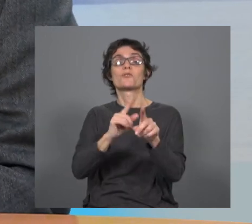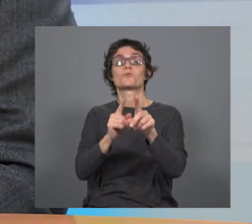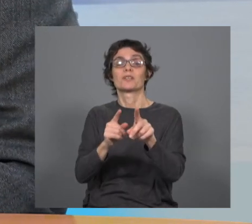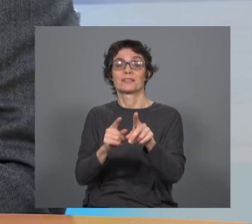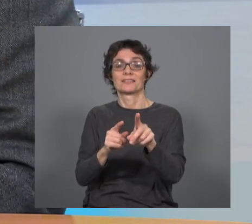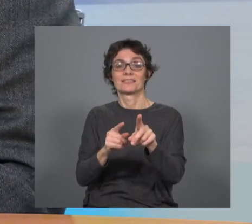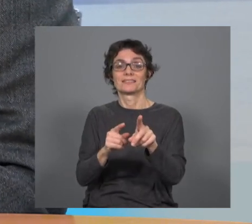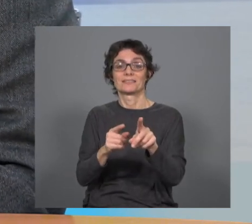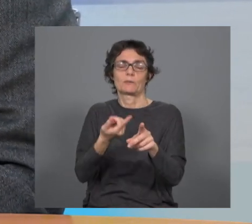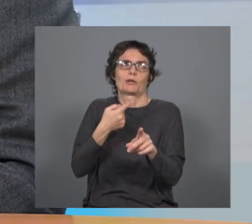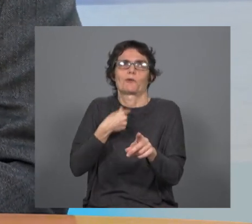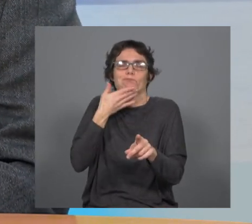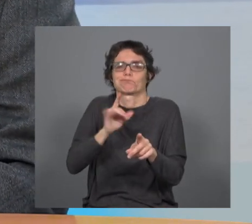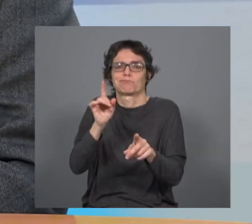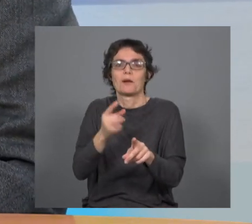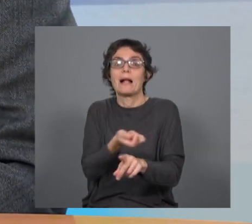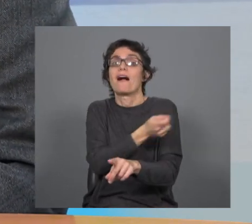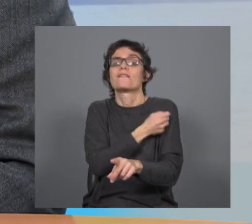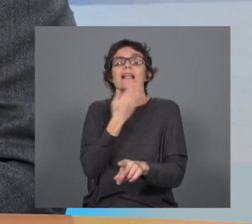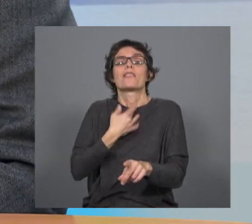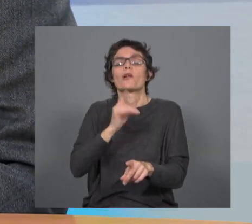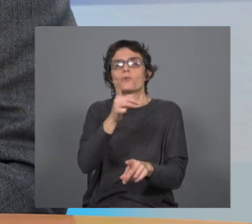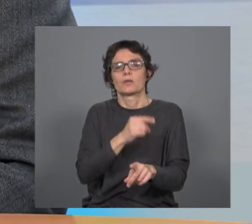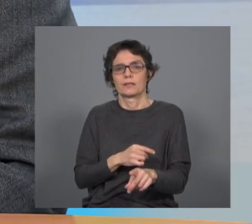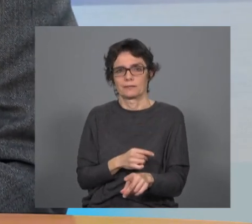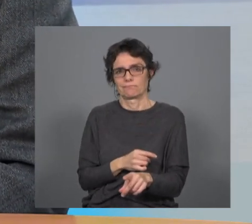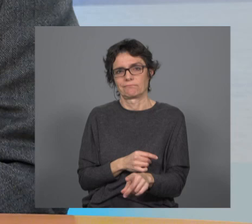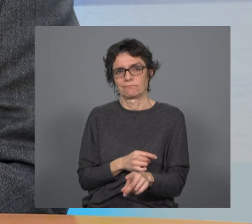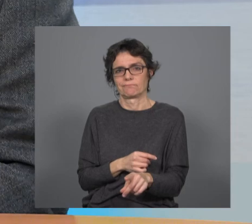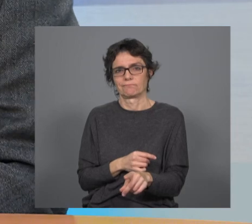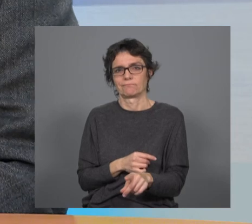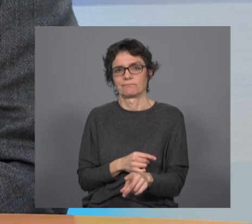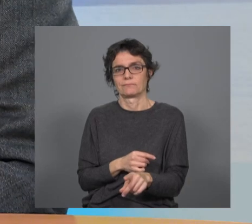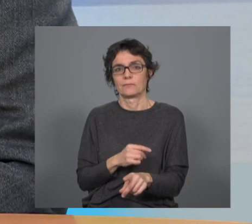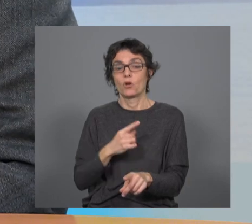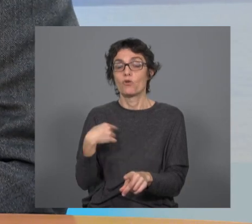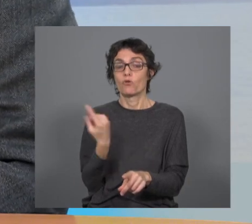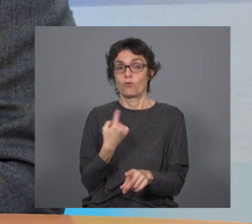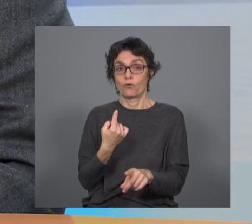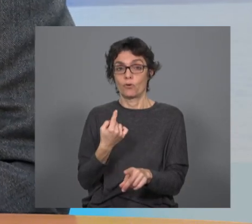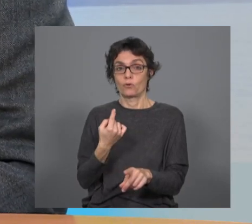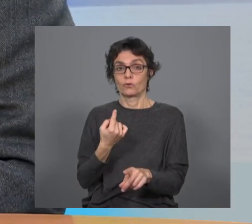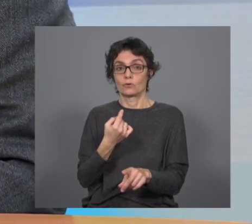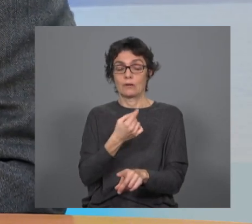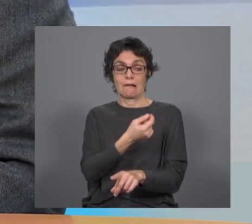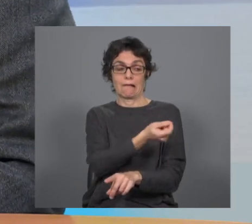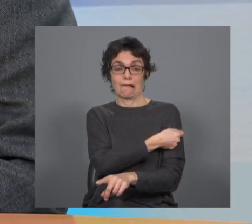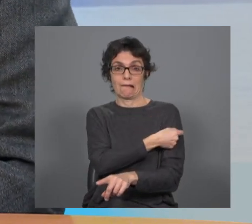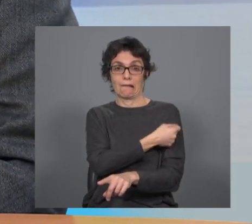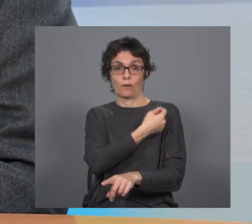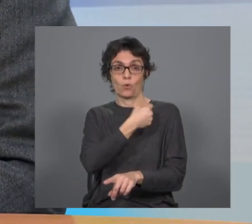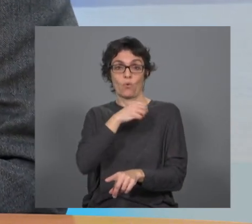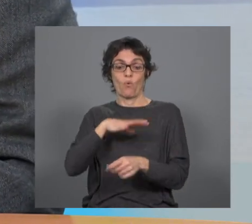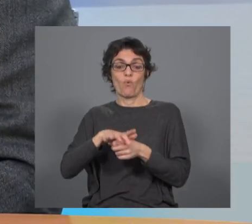Eu não sou um expert na matéria, longe disso, mas do que percebo, somos inoculados com o agente agressivo. E porque